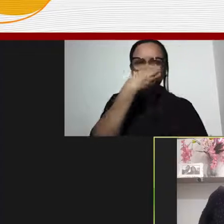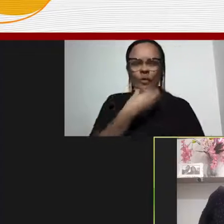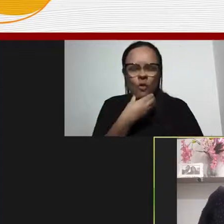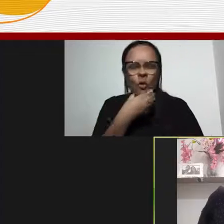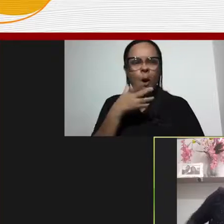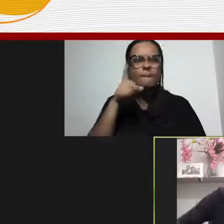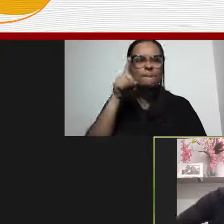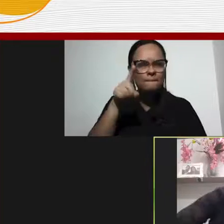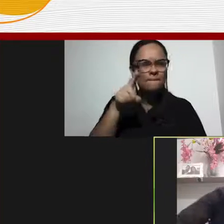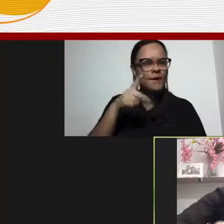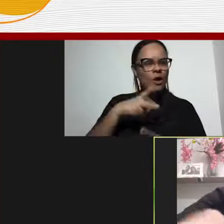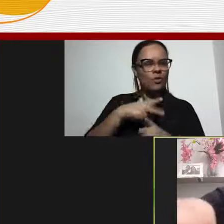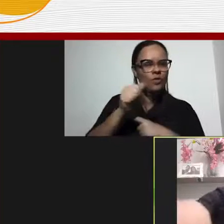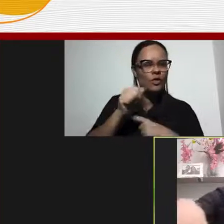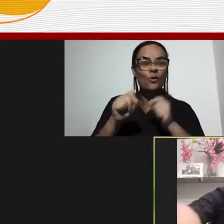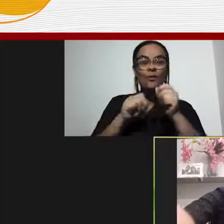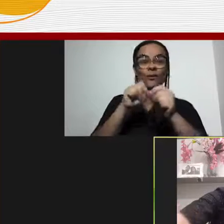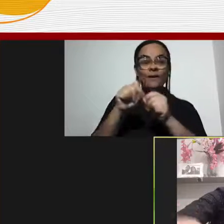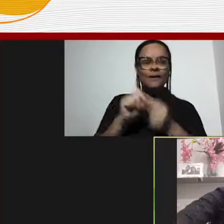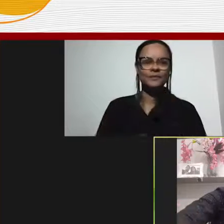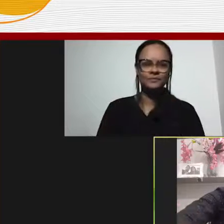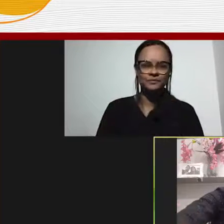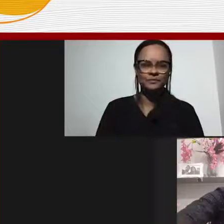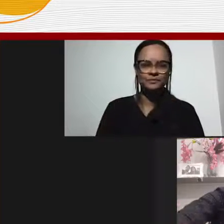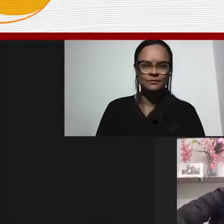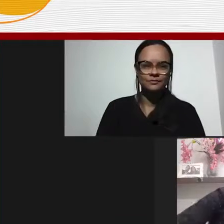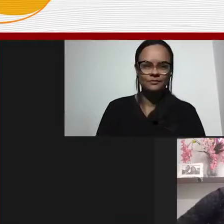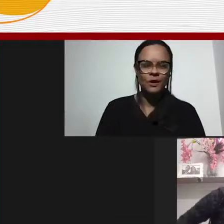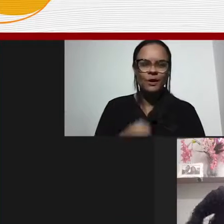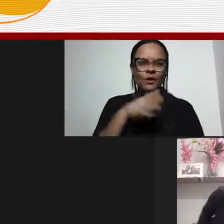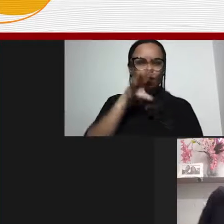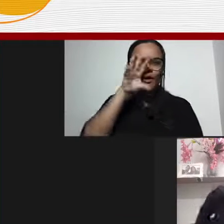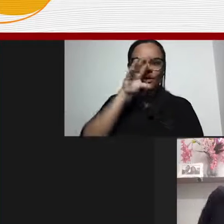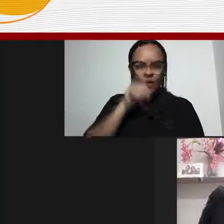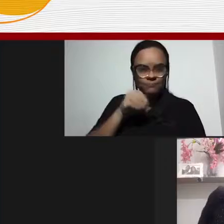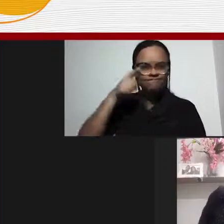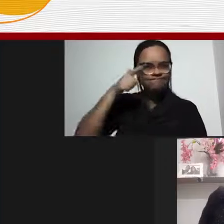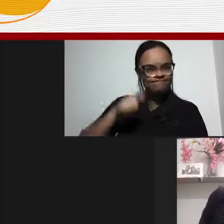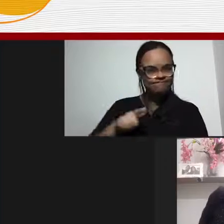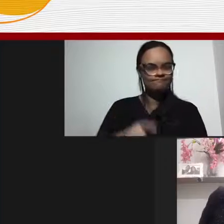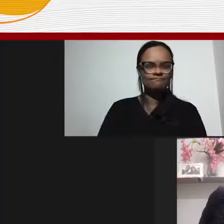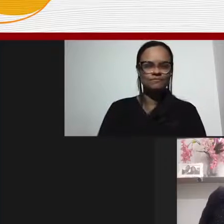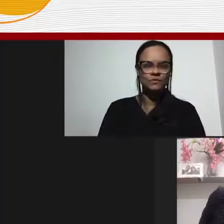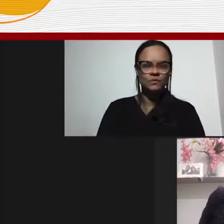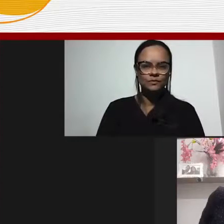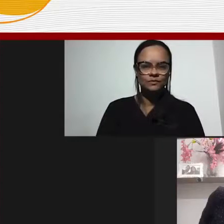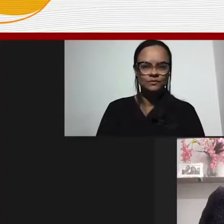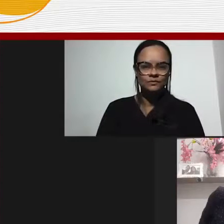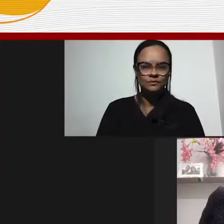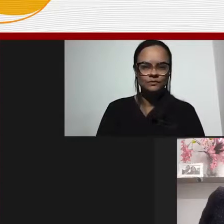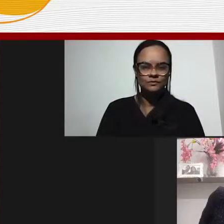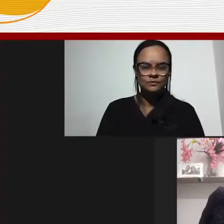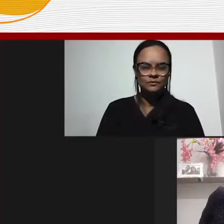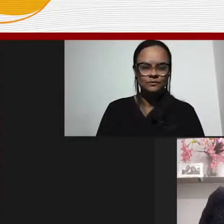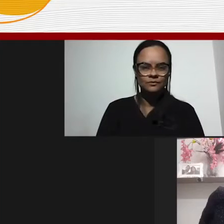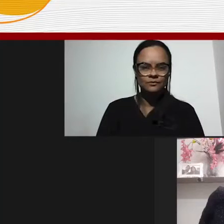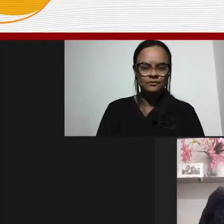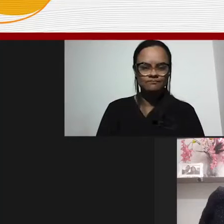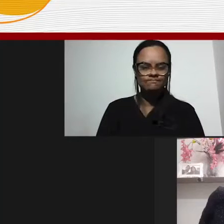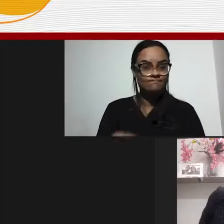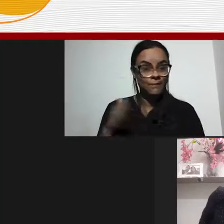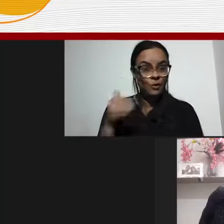é hoje? Então, André, boa noite, mais uma vez. Ouvindo a fala até do Clodô